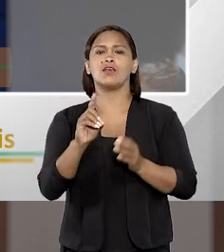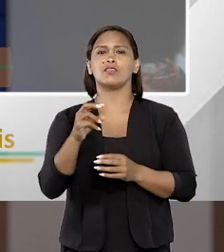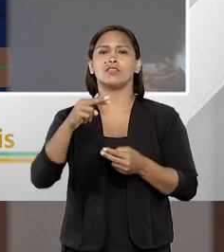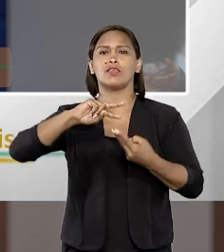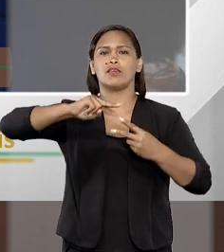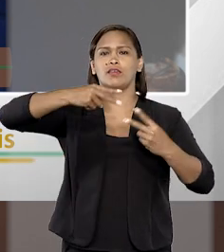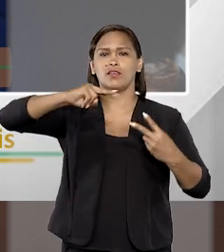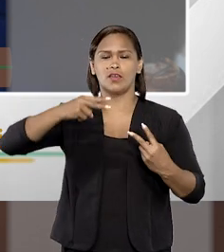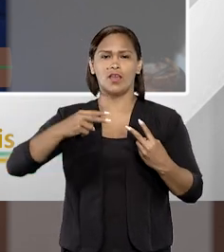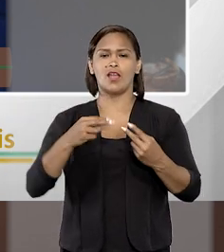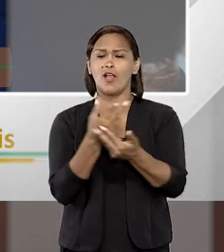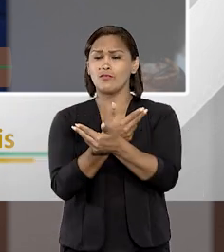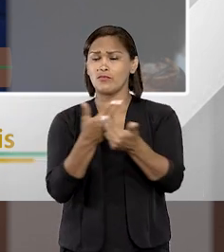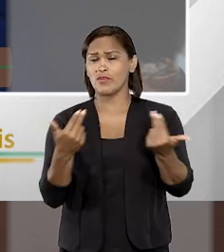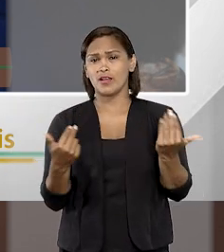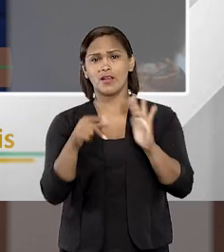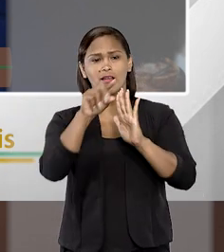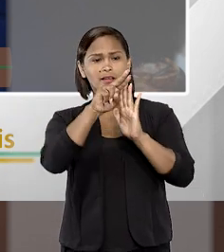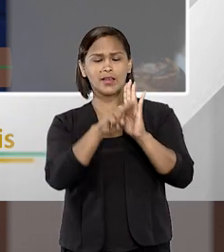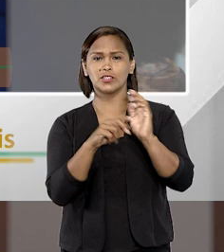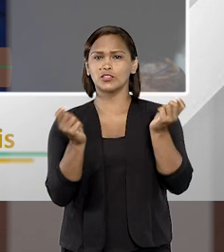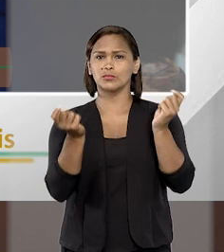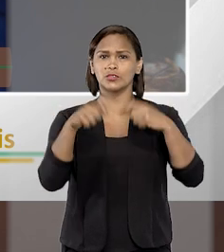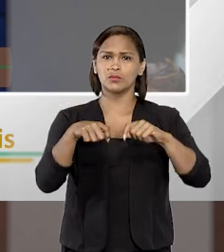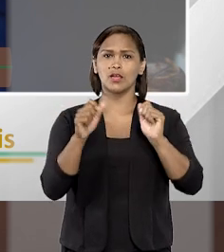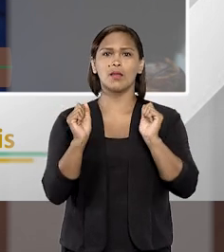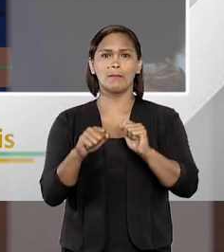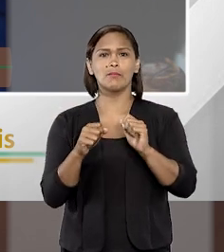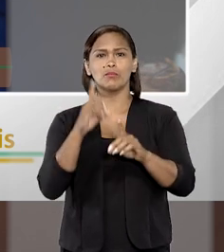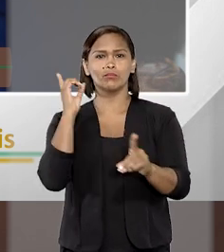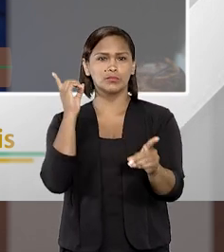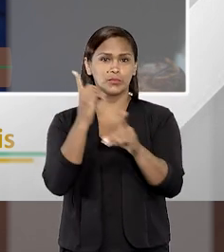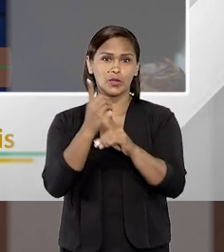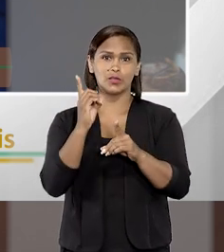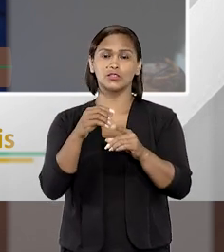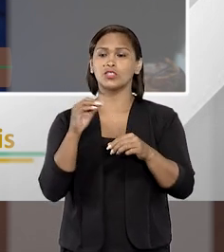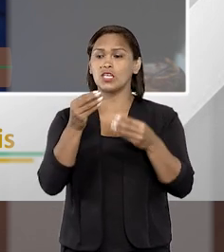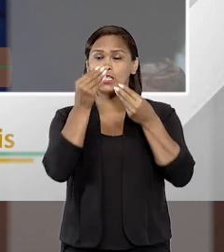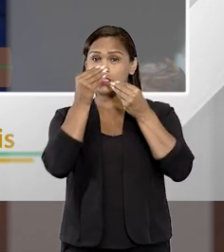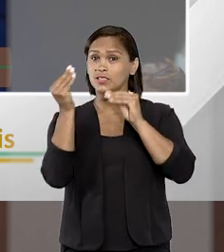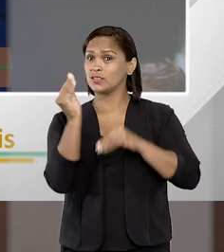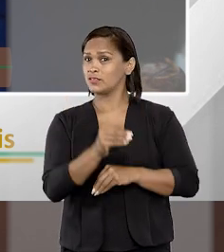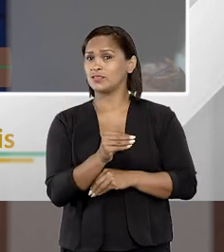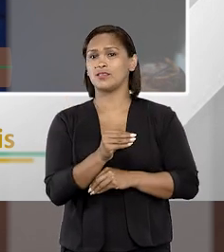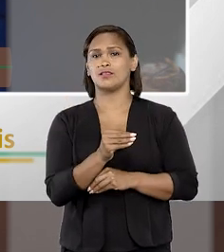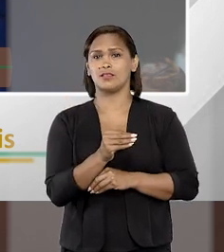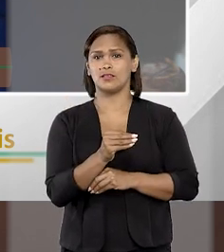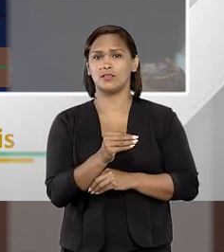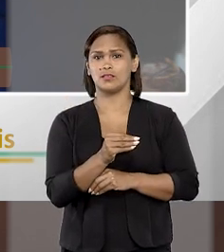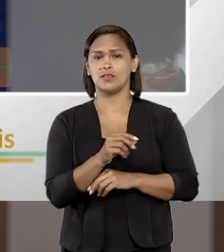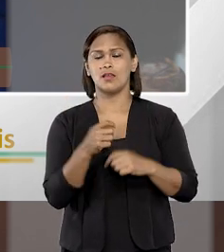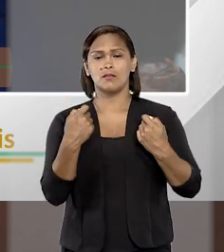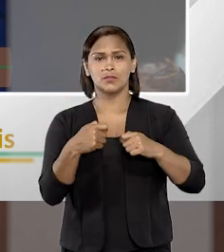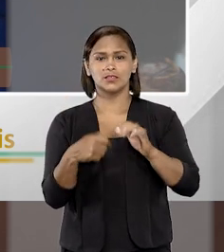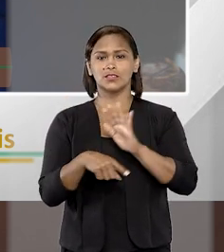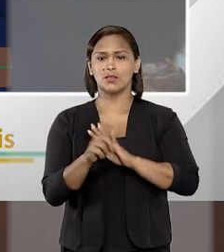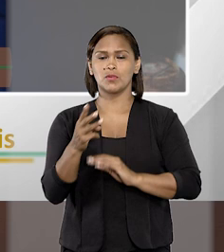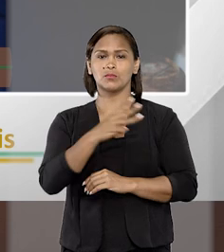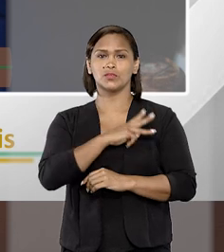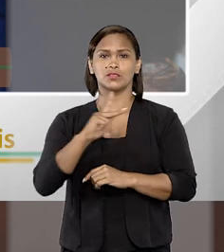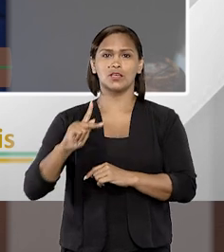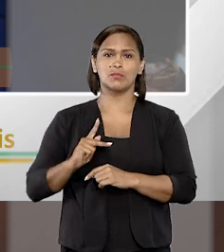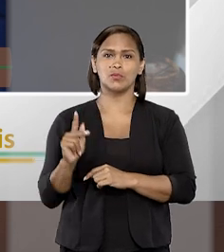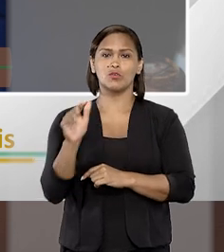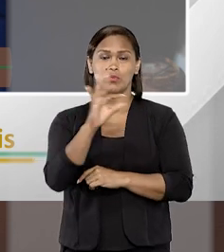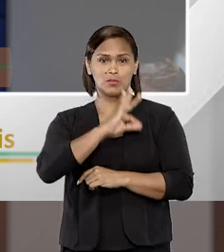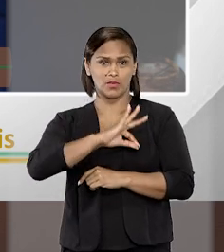DNA temos uma série de outras possibilidades que geralmente são descartadas pelo Ministério